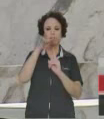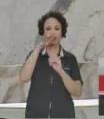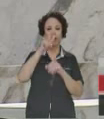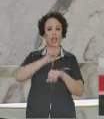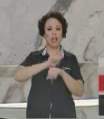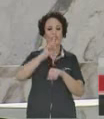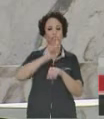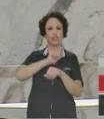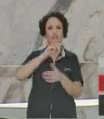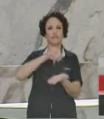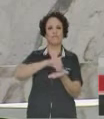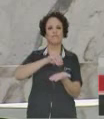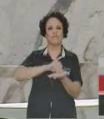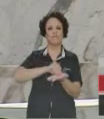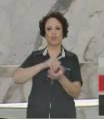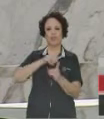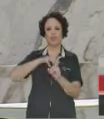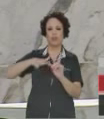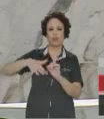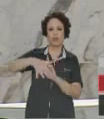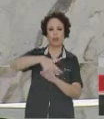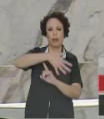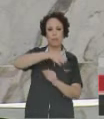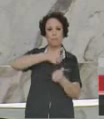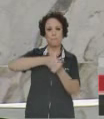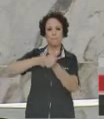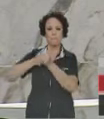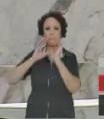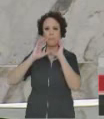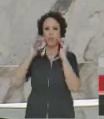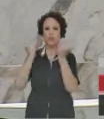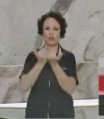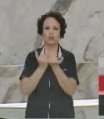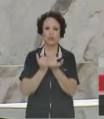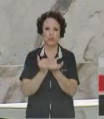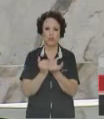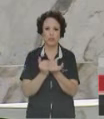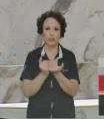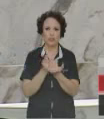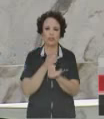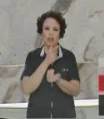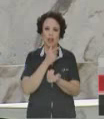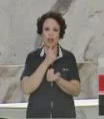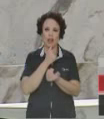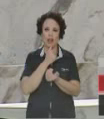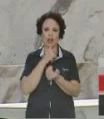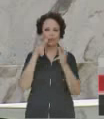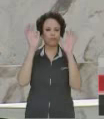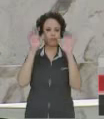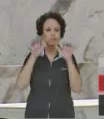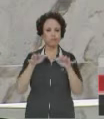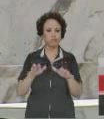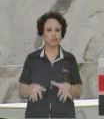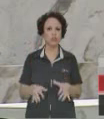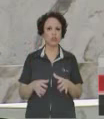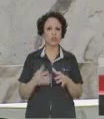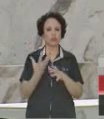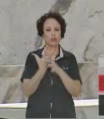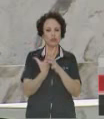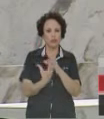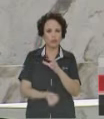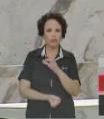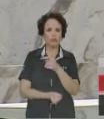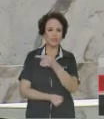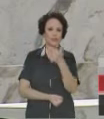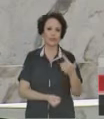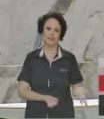daquela hidrografia anunciam assim daquela há o acúmulo das águas pluviais da drenagem dessas águas não